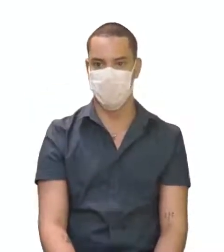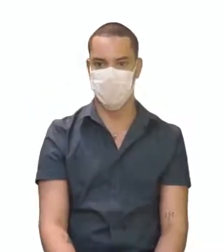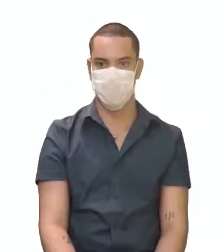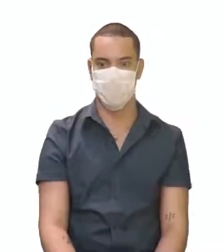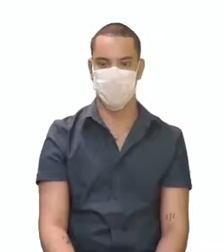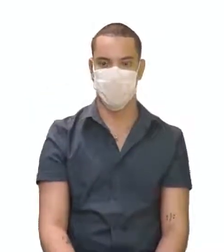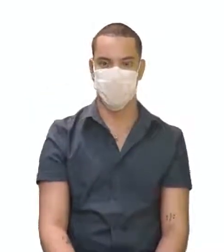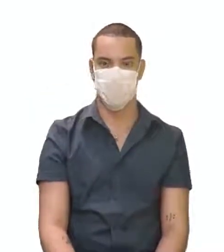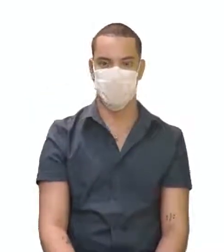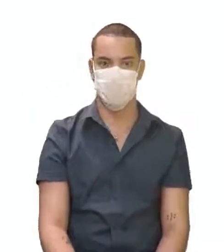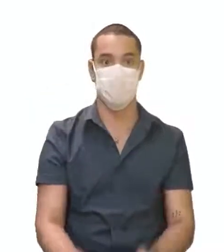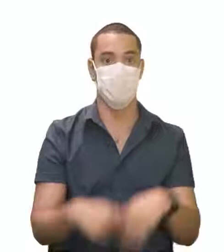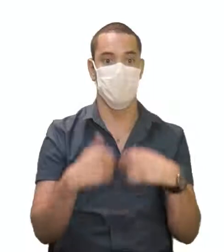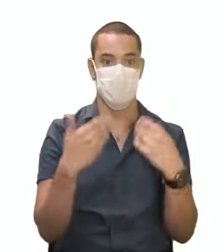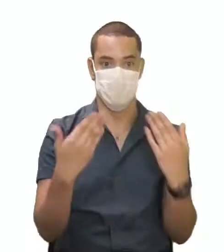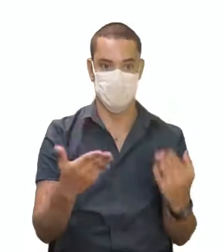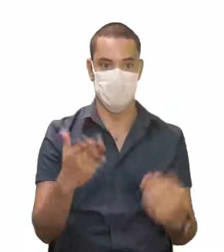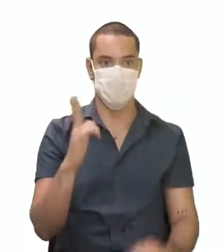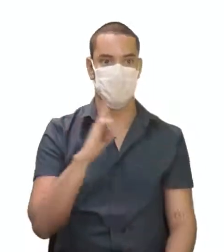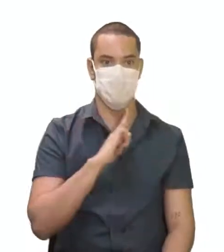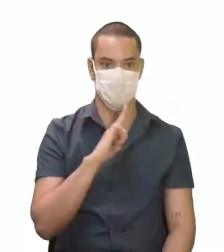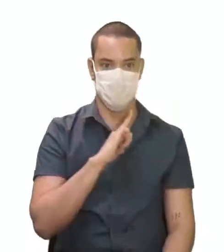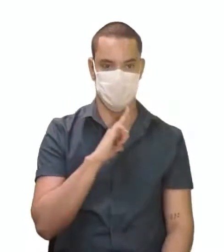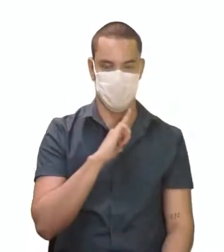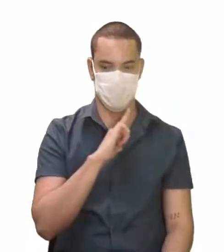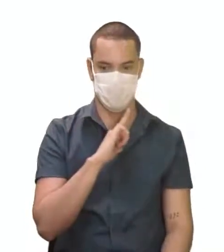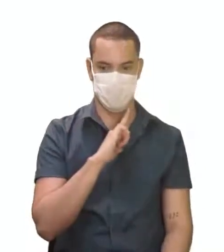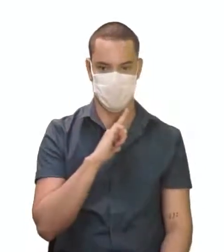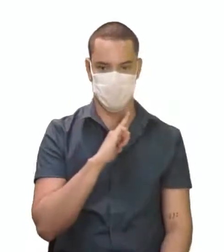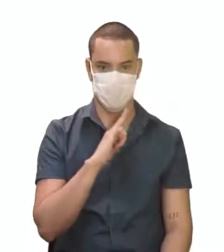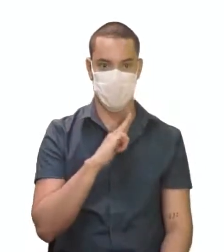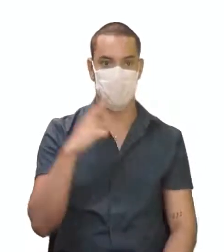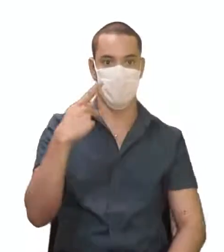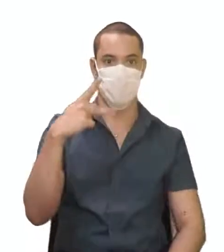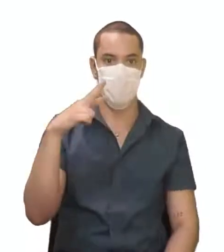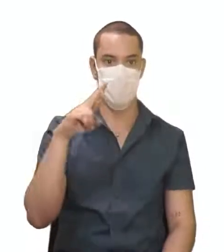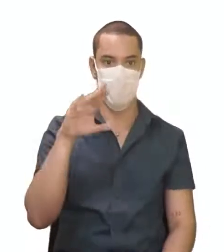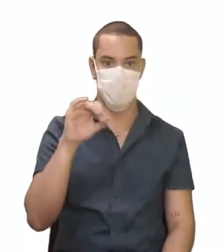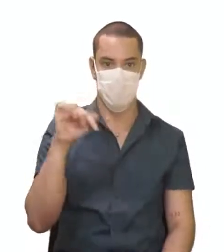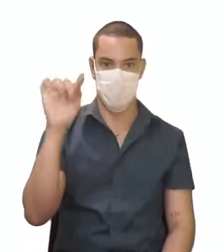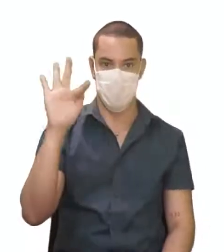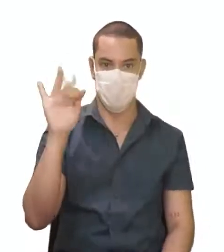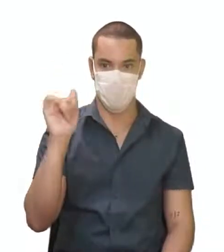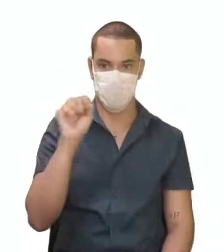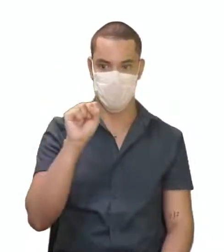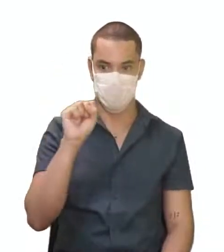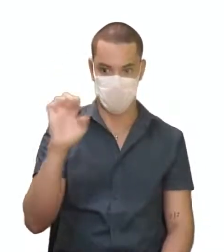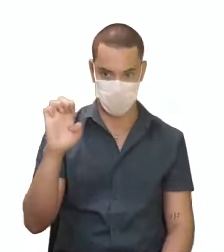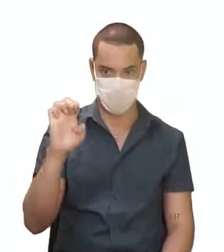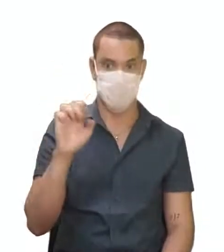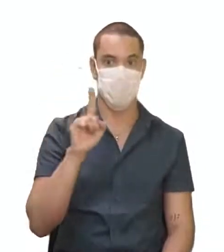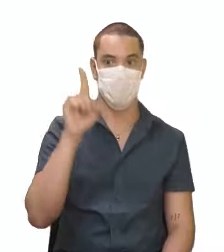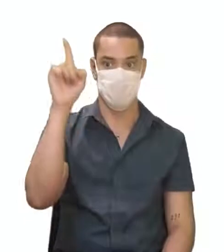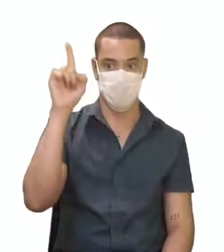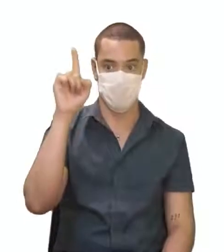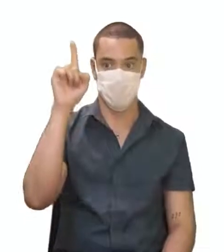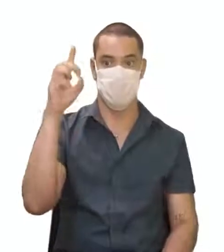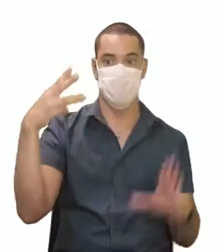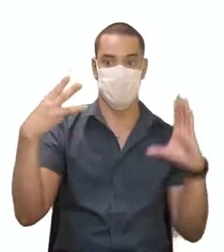Olha lá. Então, aqui você tem a prófase. Essa aqui é a célula.